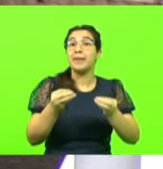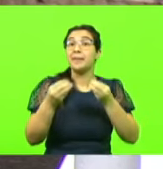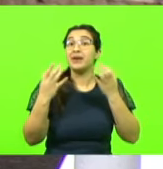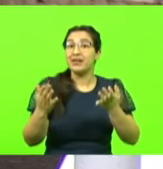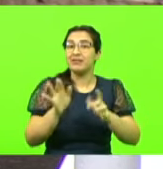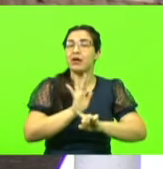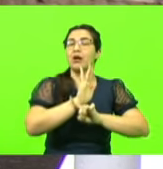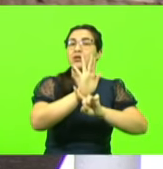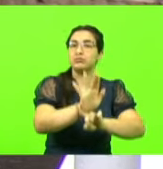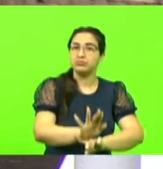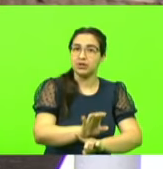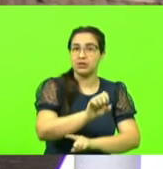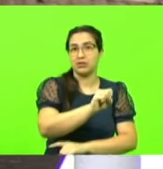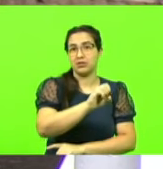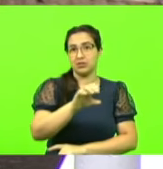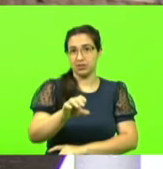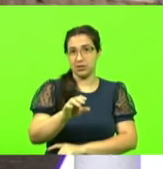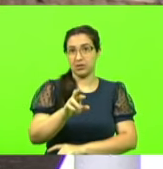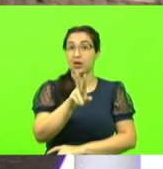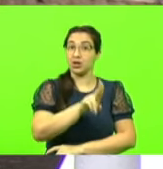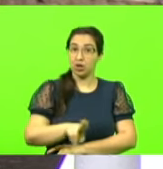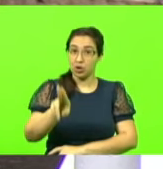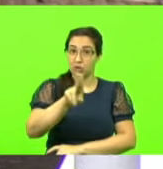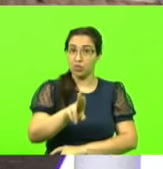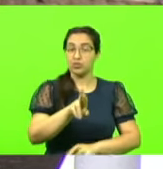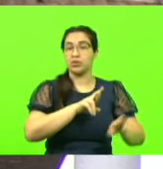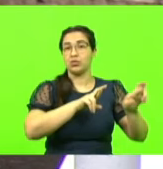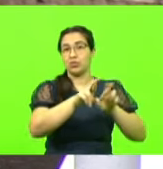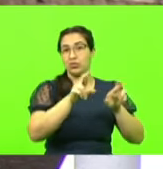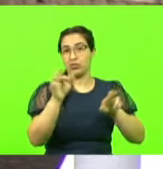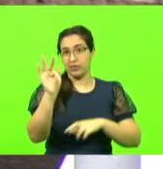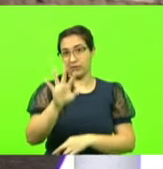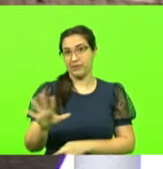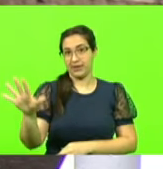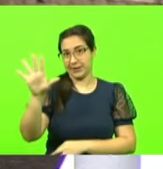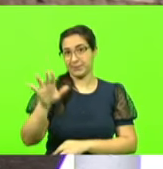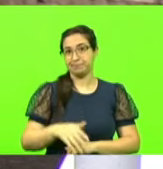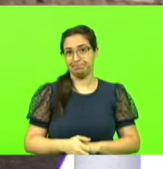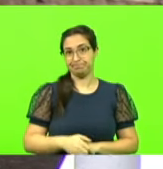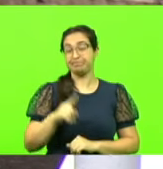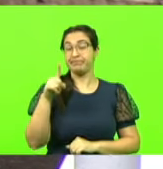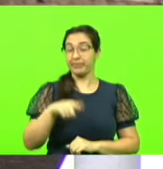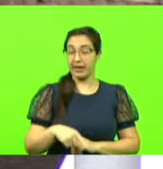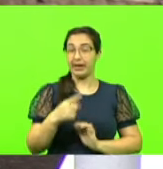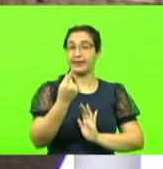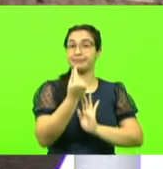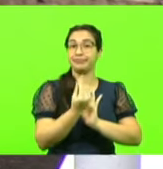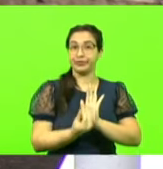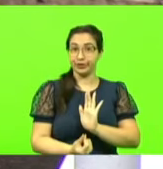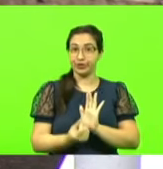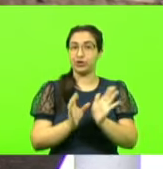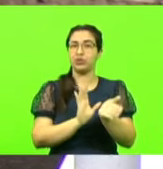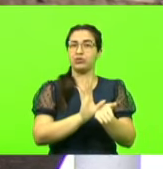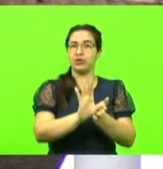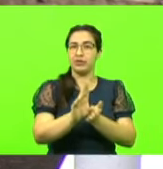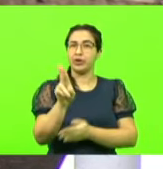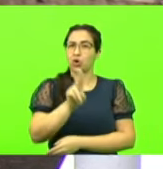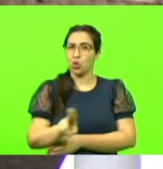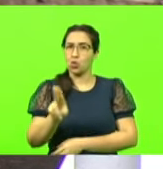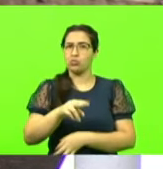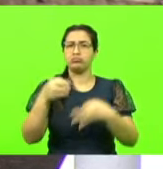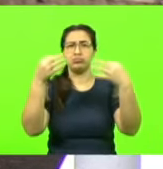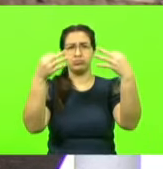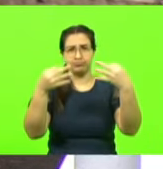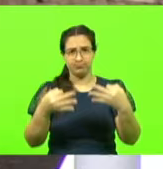trafegam majoritariamente nas rodovias federais. Então, por isso, é um dinheiro que está sendo bem usado, bem